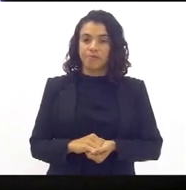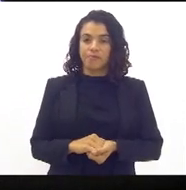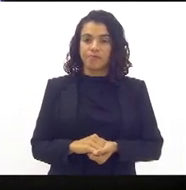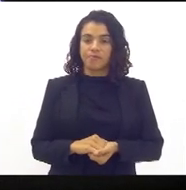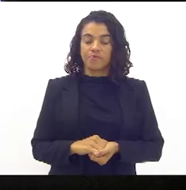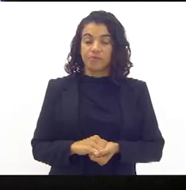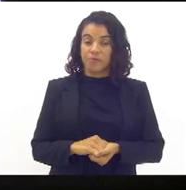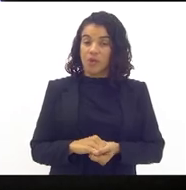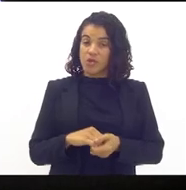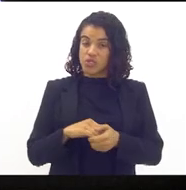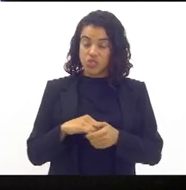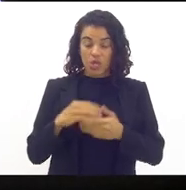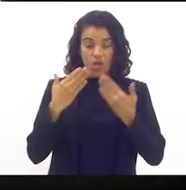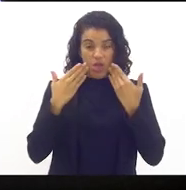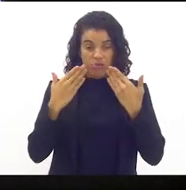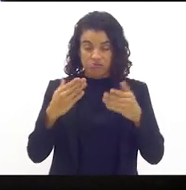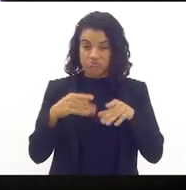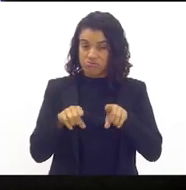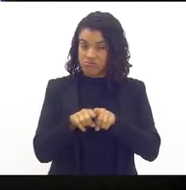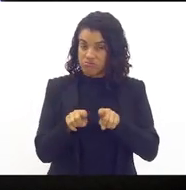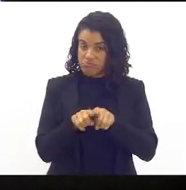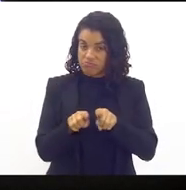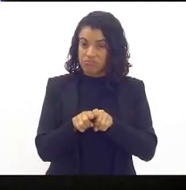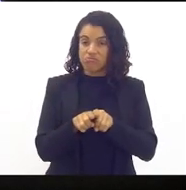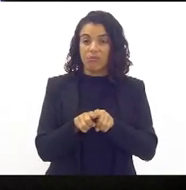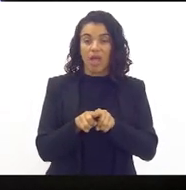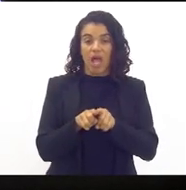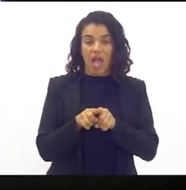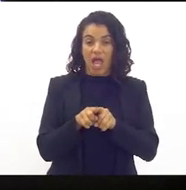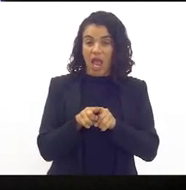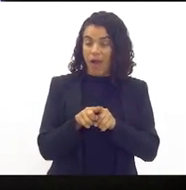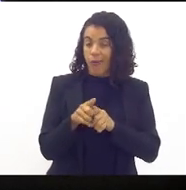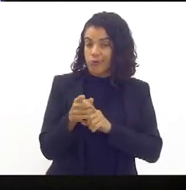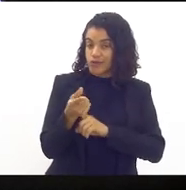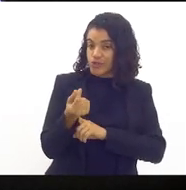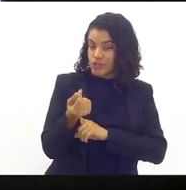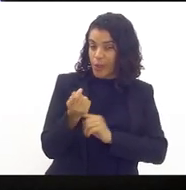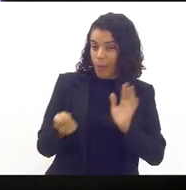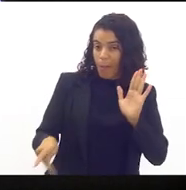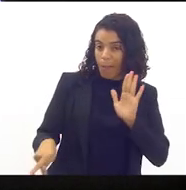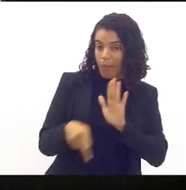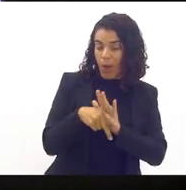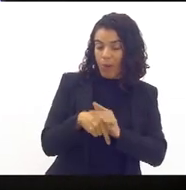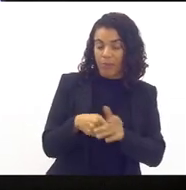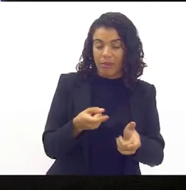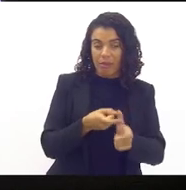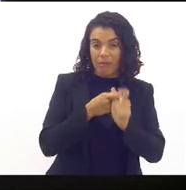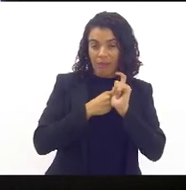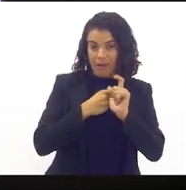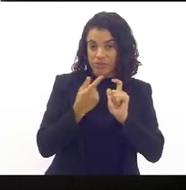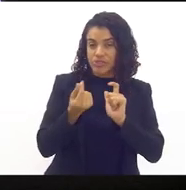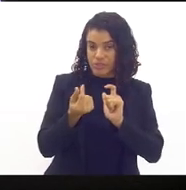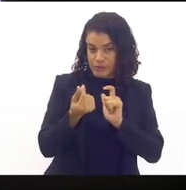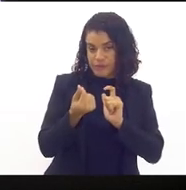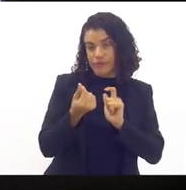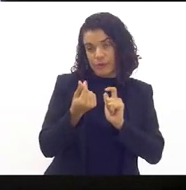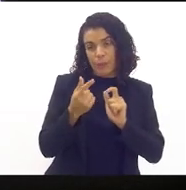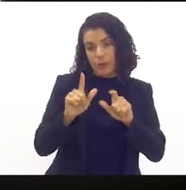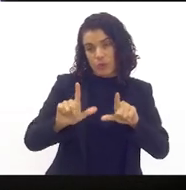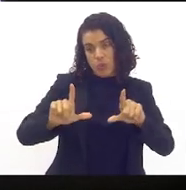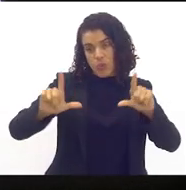Só lembrando aqui, destacando que a retomada do escalonamento da dívida começou em fevereiro desse ano, então assim, é de se esperar que os números se